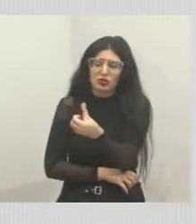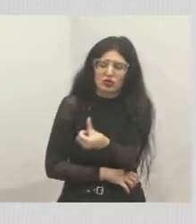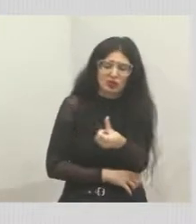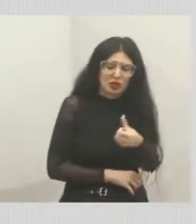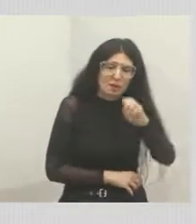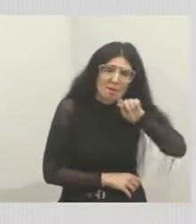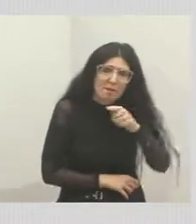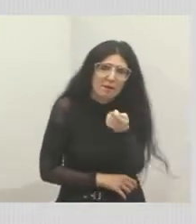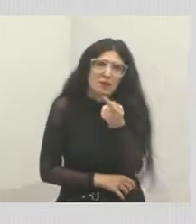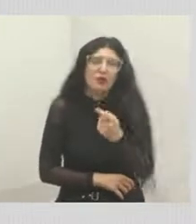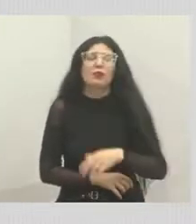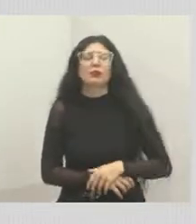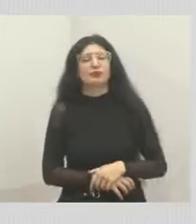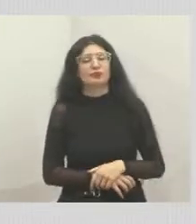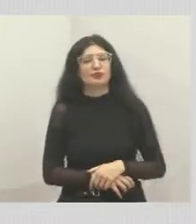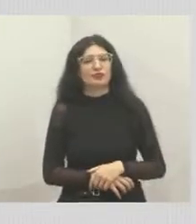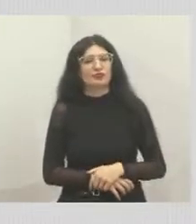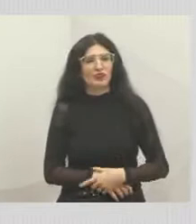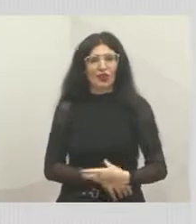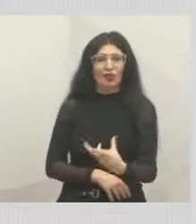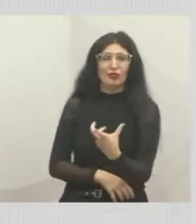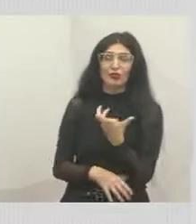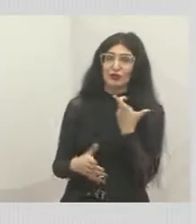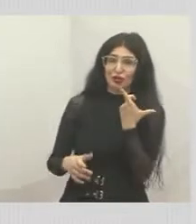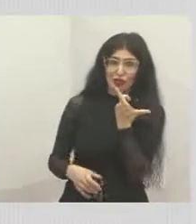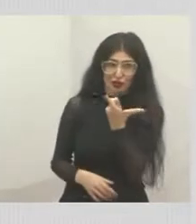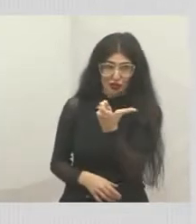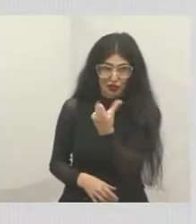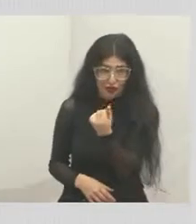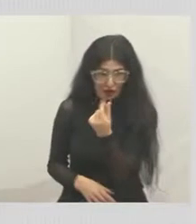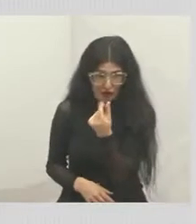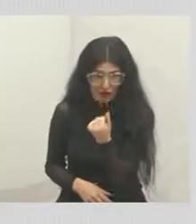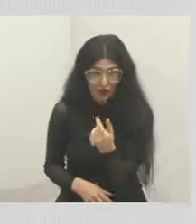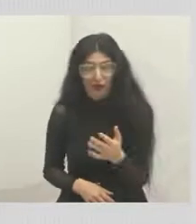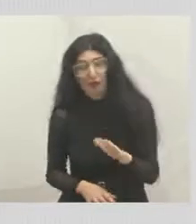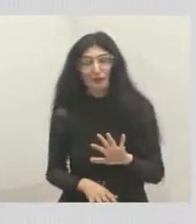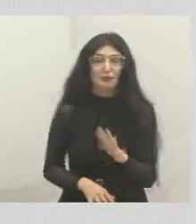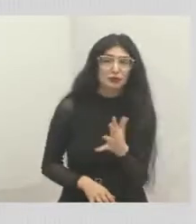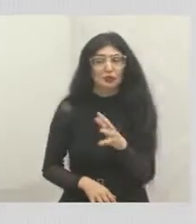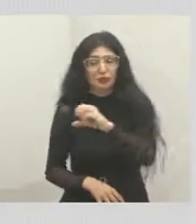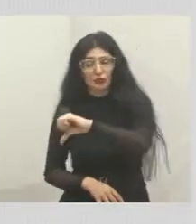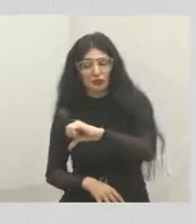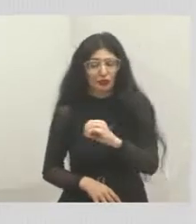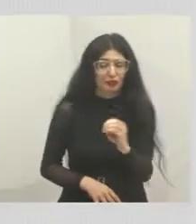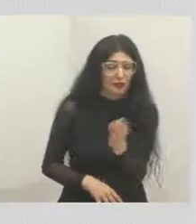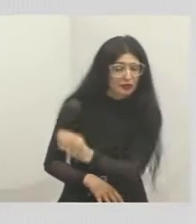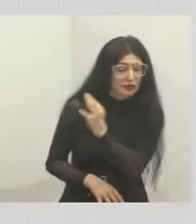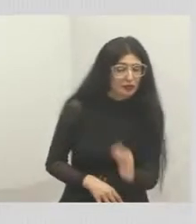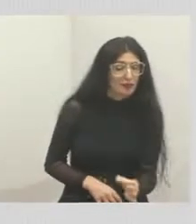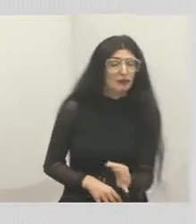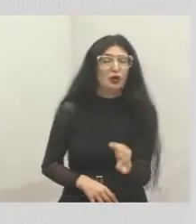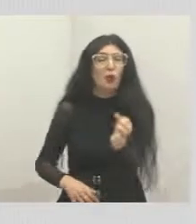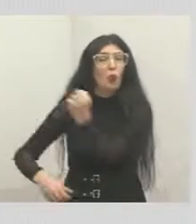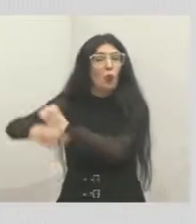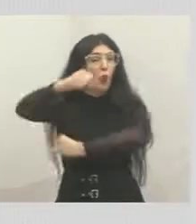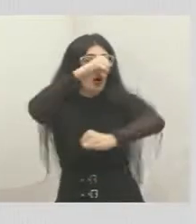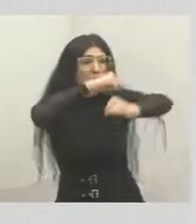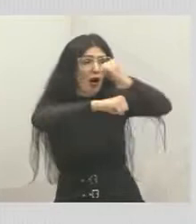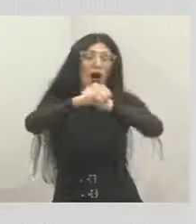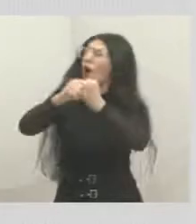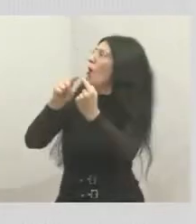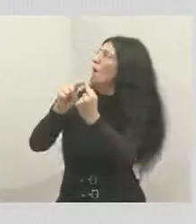6.866.000, que sendo que esse saldo, praticamente 90% dele, ele é dos anos